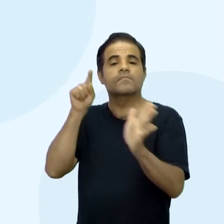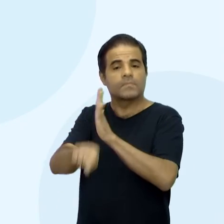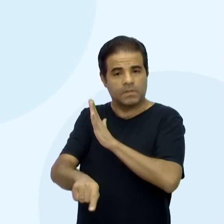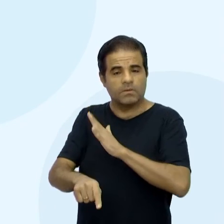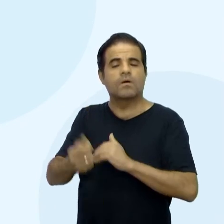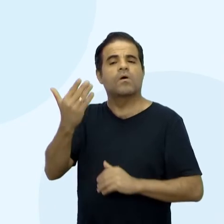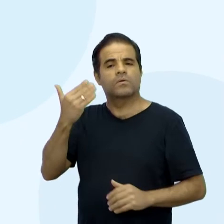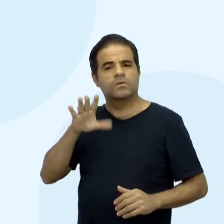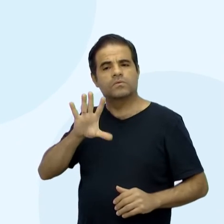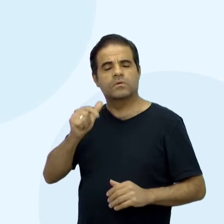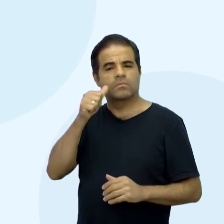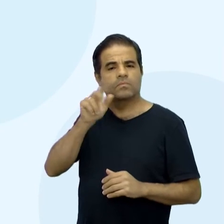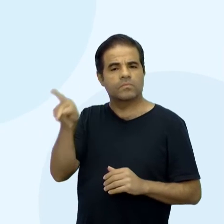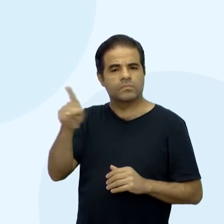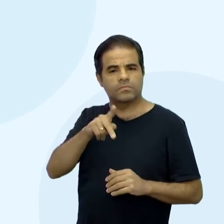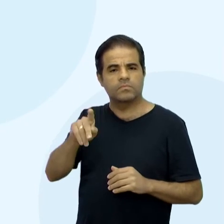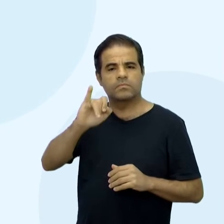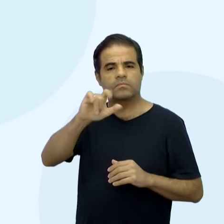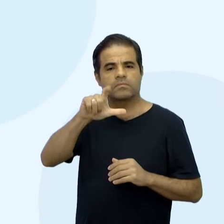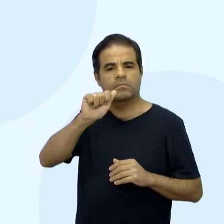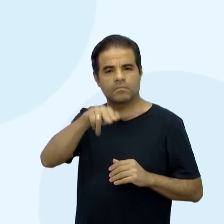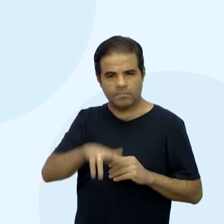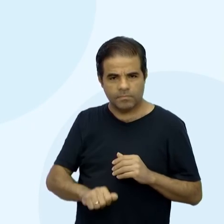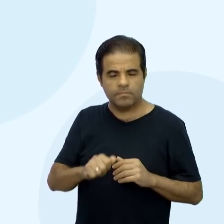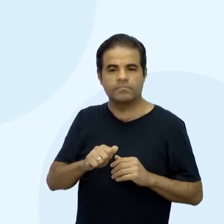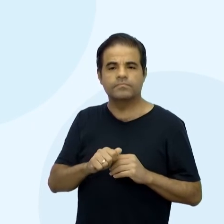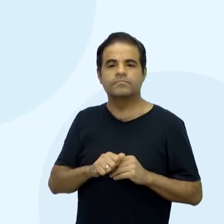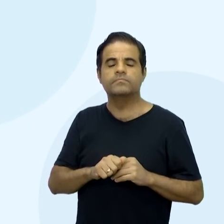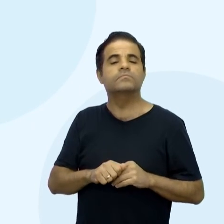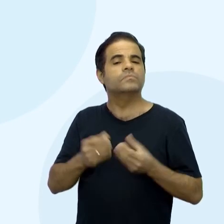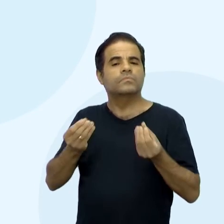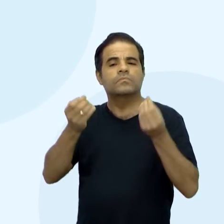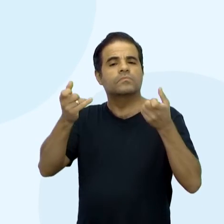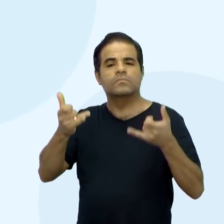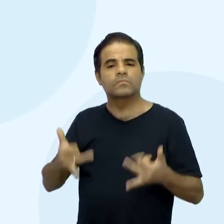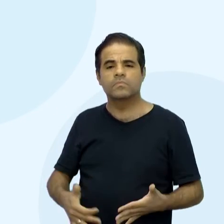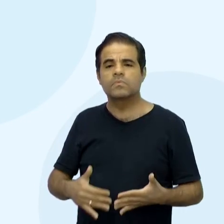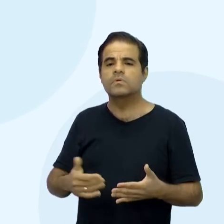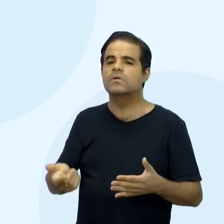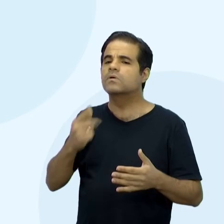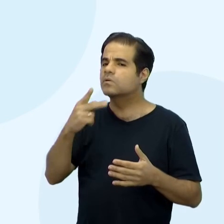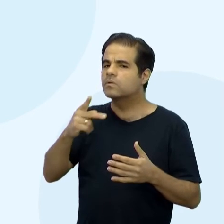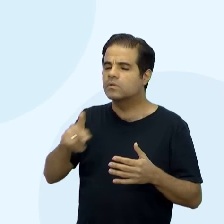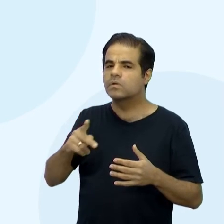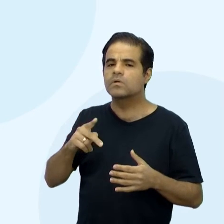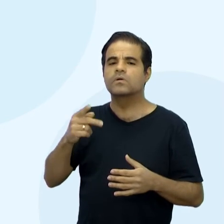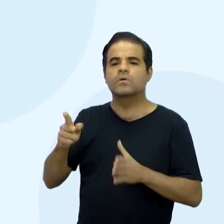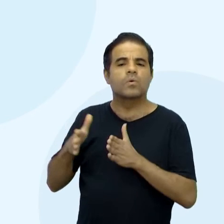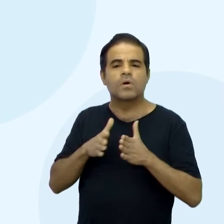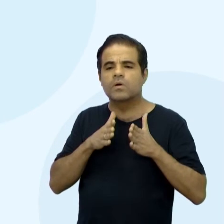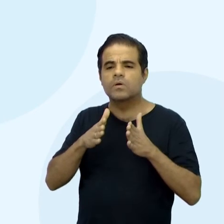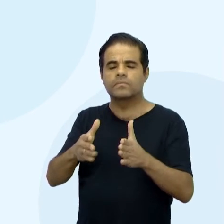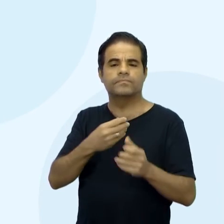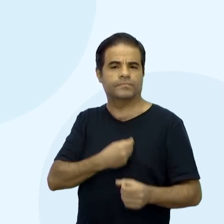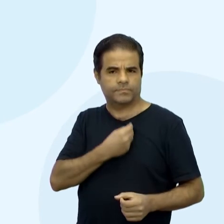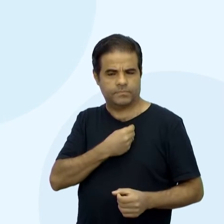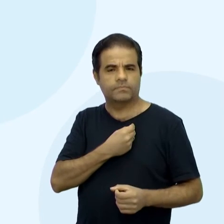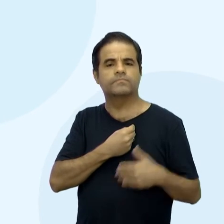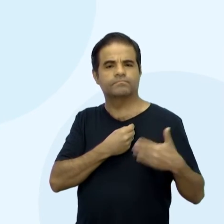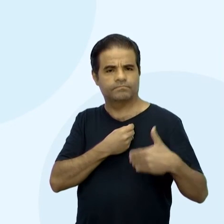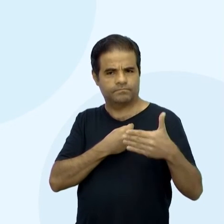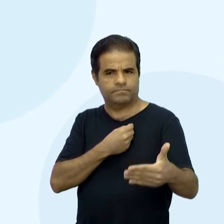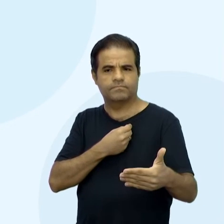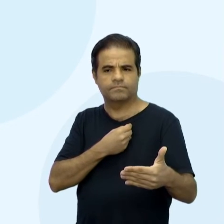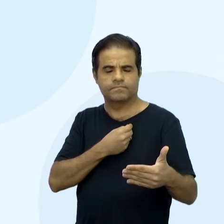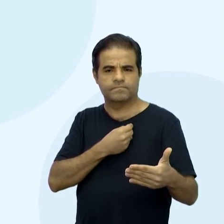né, que foi realizada para a professora Ilana, que foi a seguinte: fale um pouco sobre a sua trajetória, né,